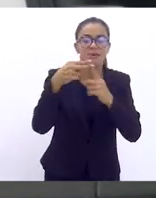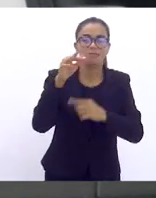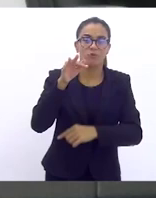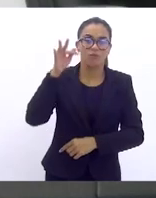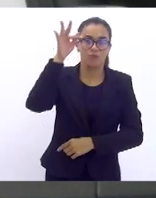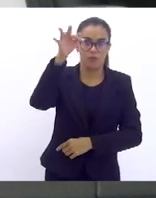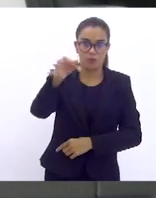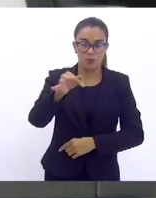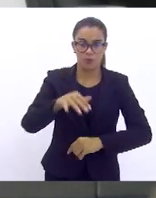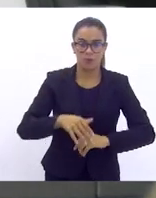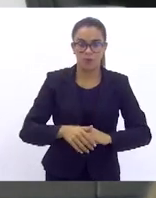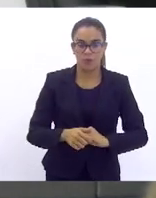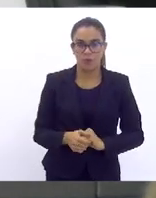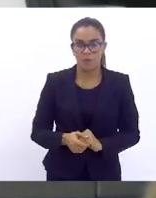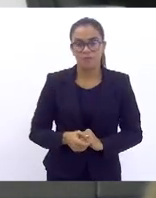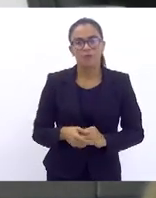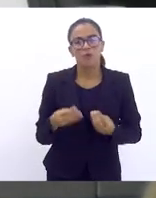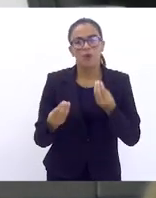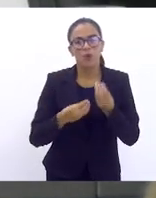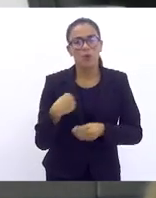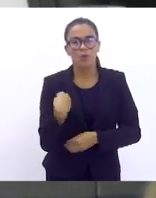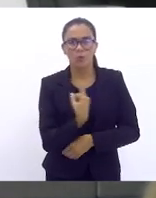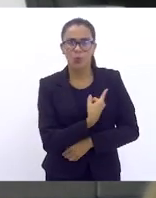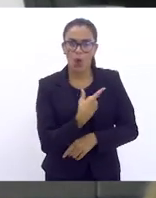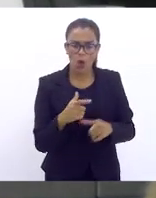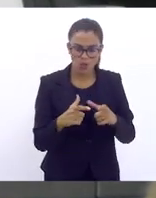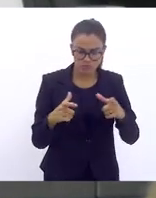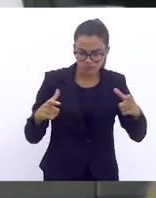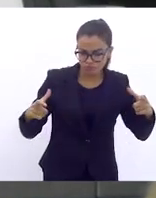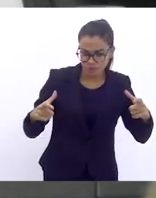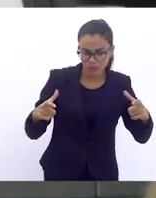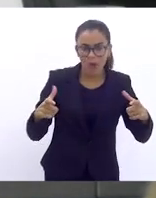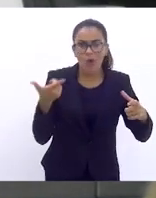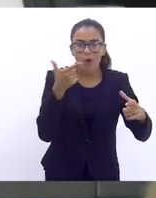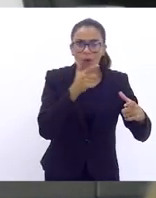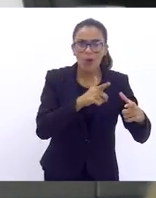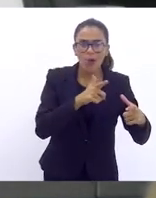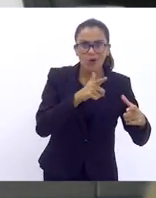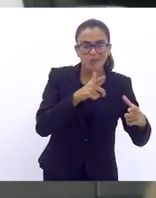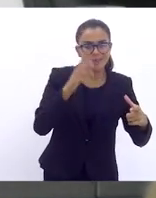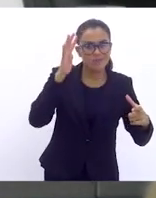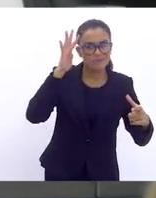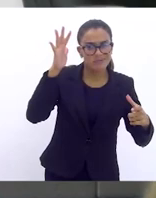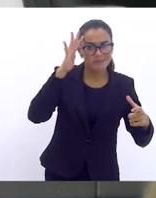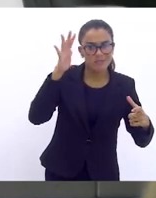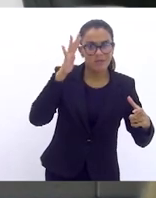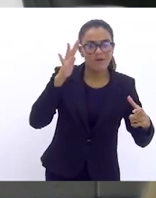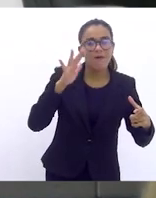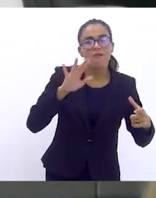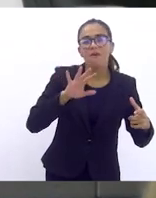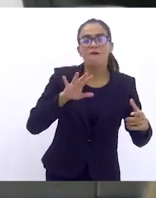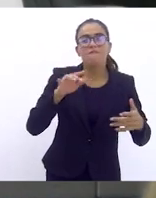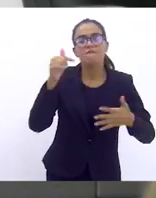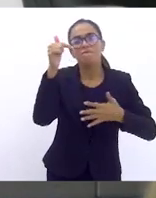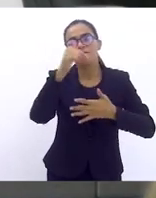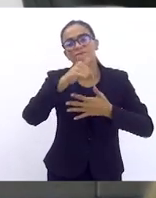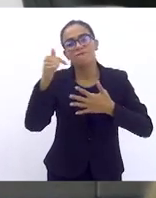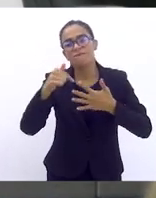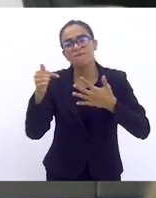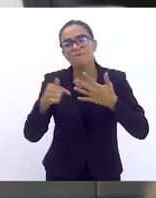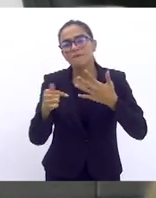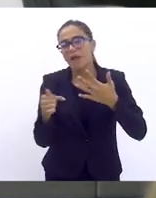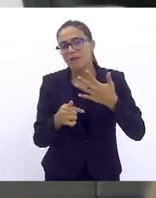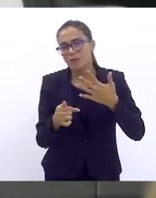como é que nós dá macro tendências migramas para o que nós denominamos de fatores de